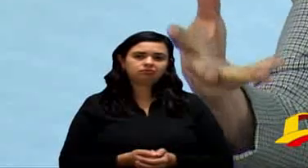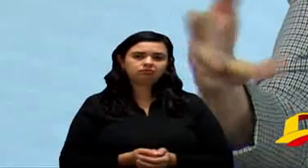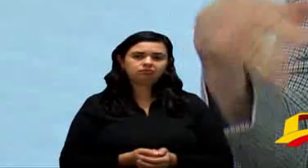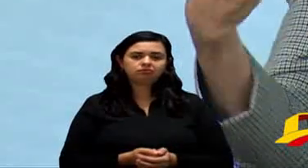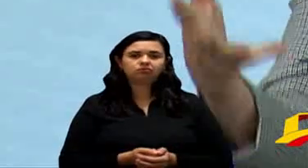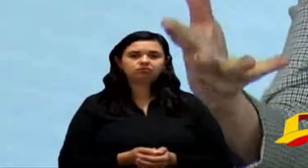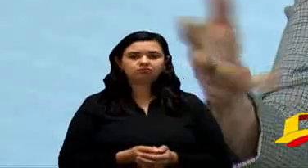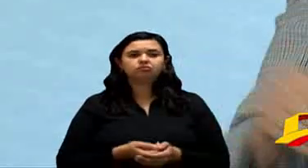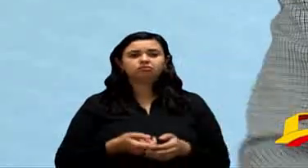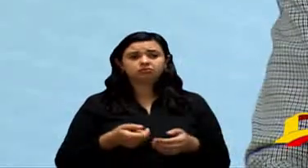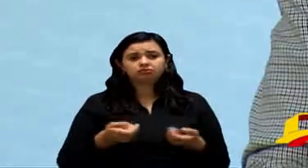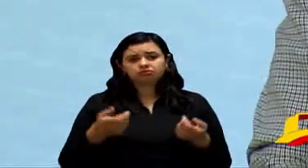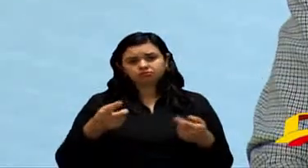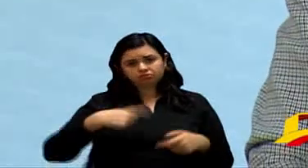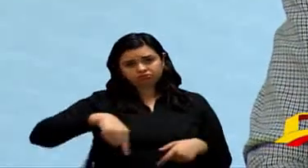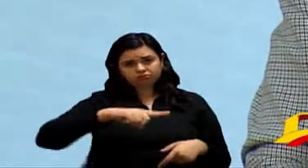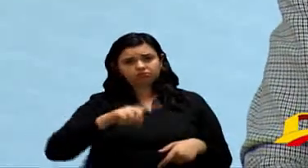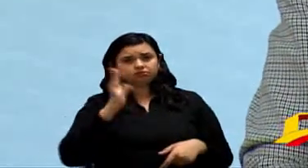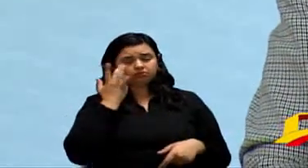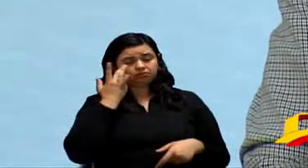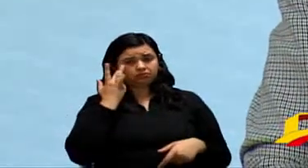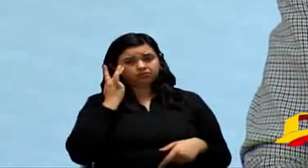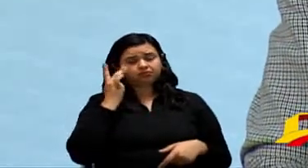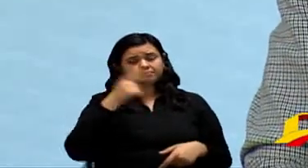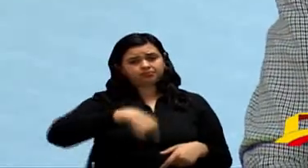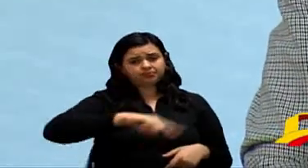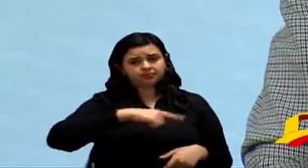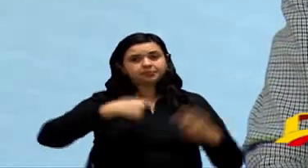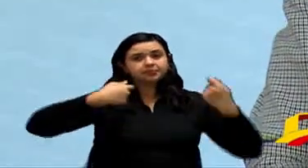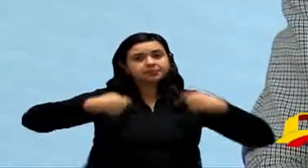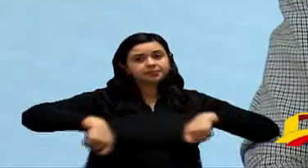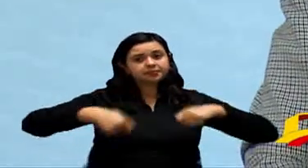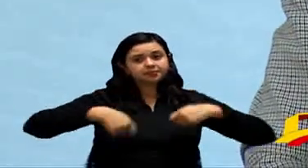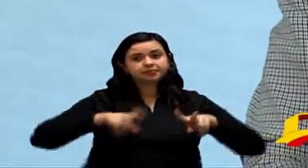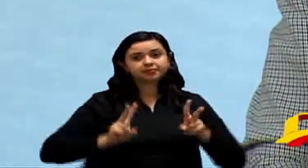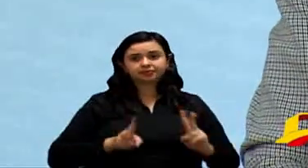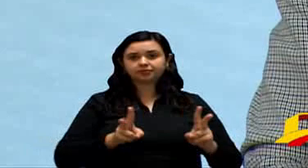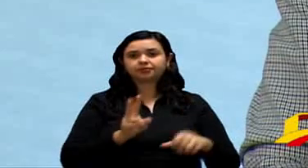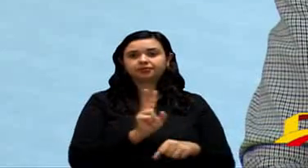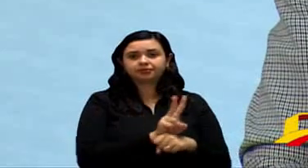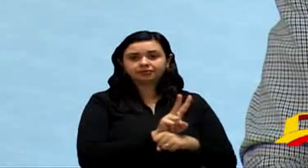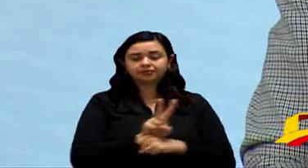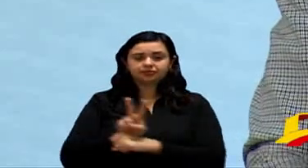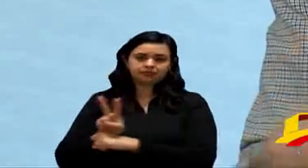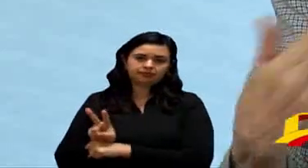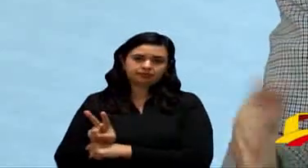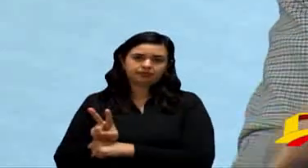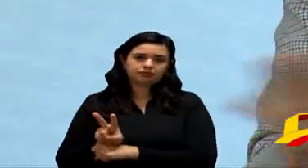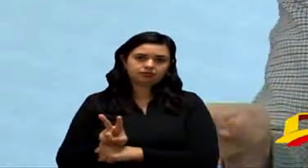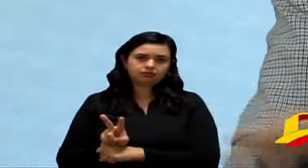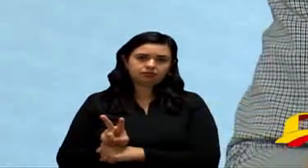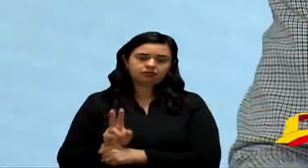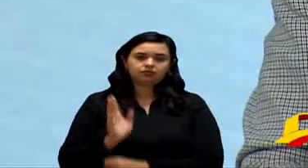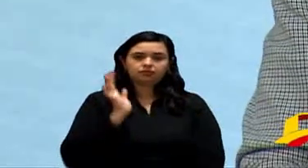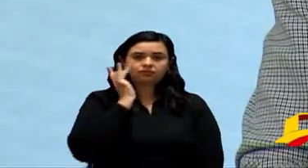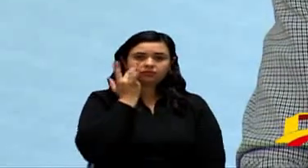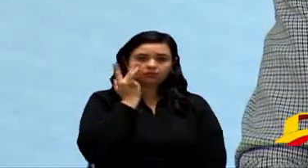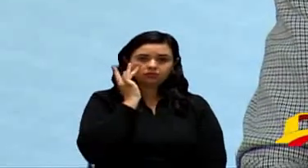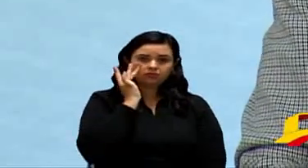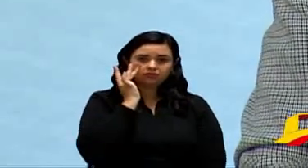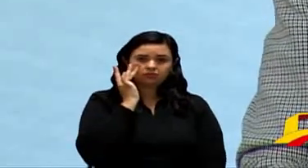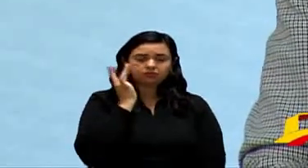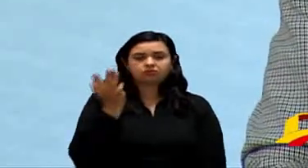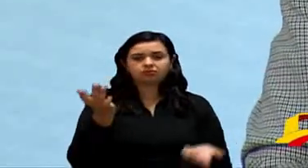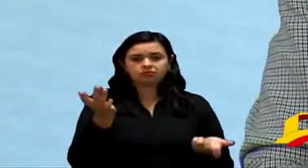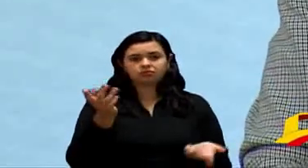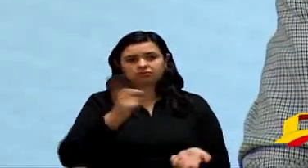continuar penso que essa casa deveria fazer a sua tarefa básica que é fiscalizar para mim que se coloca em suspeição